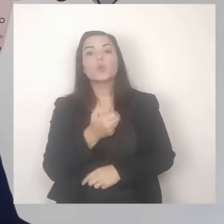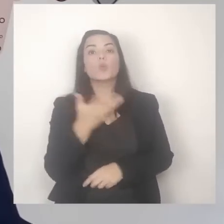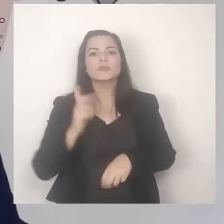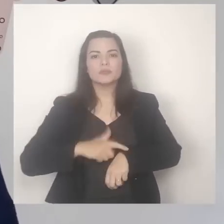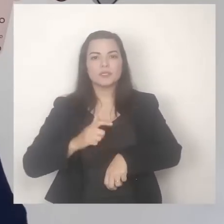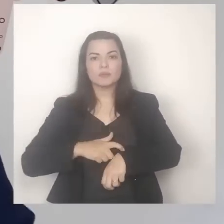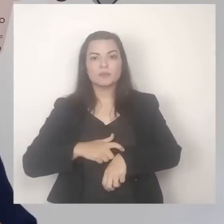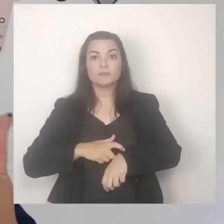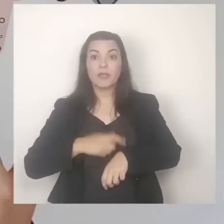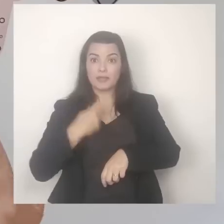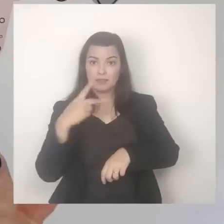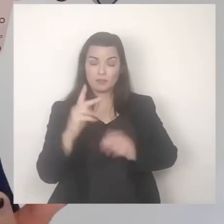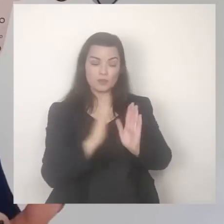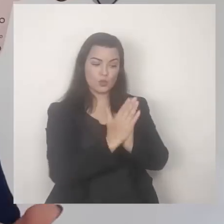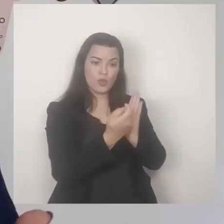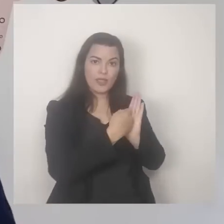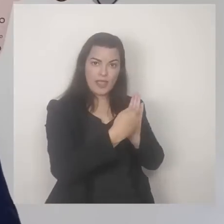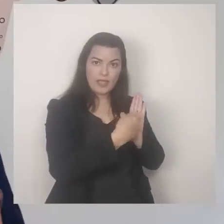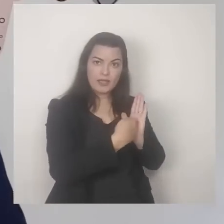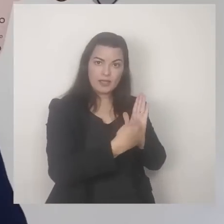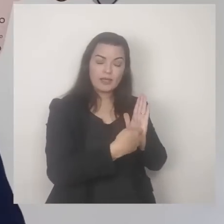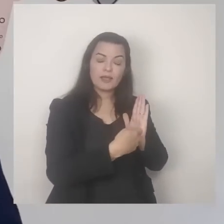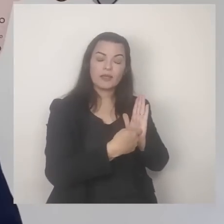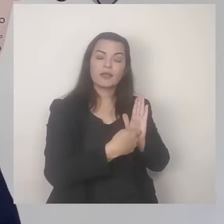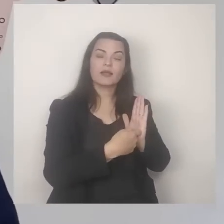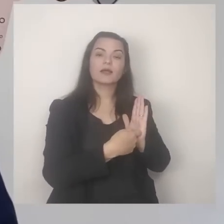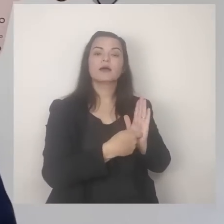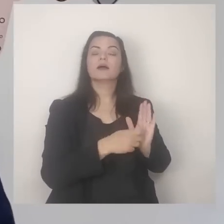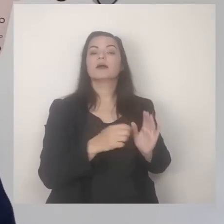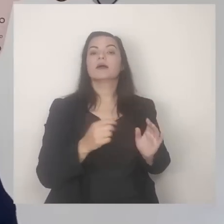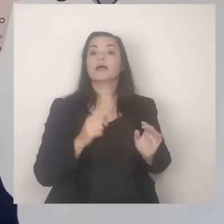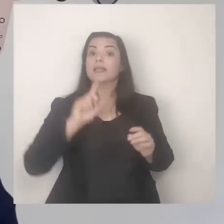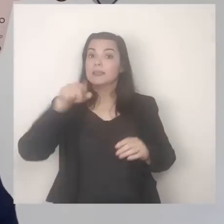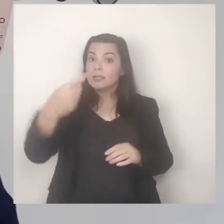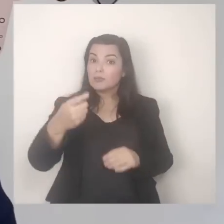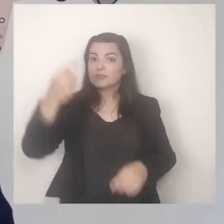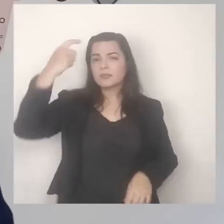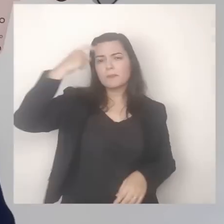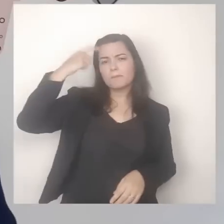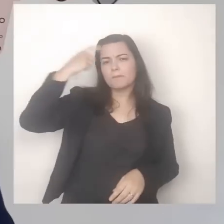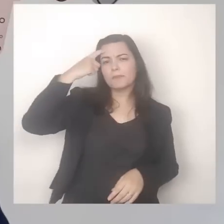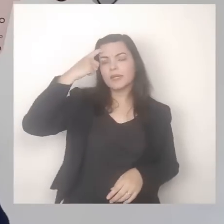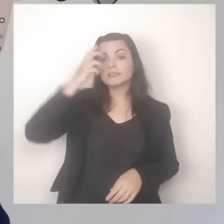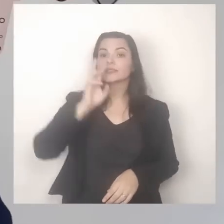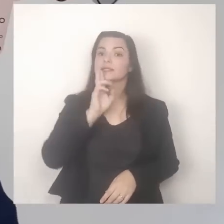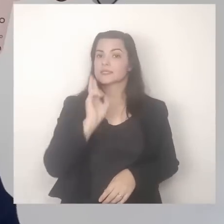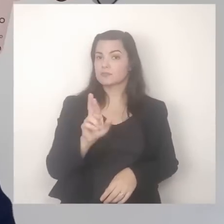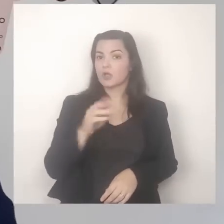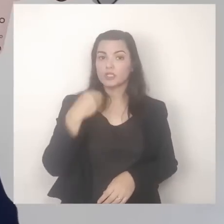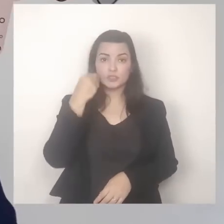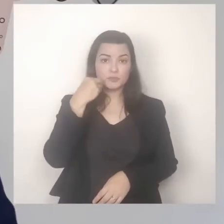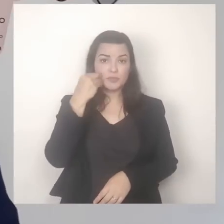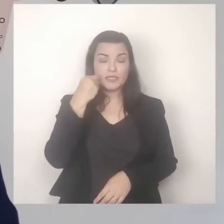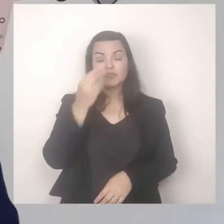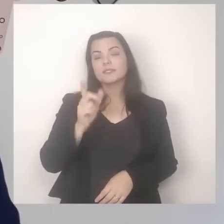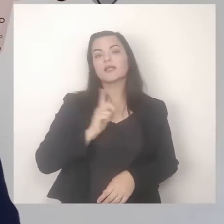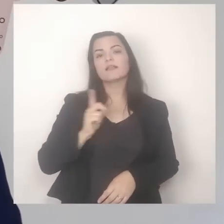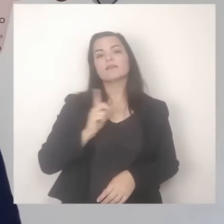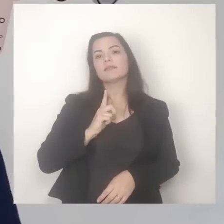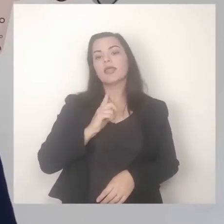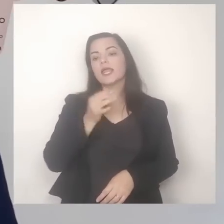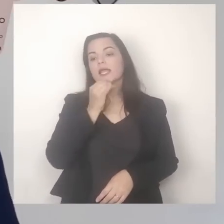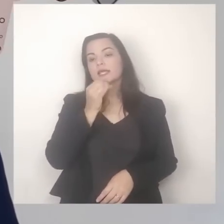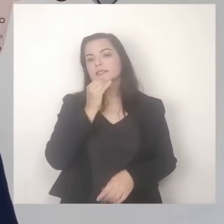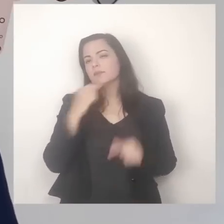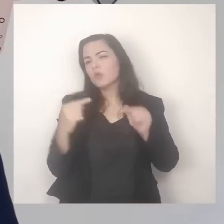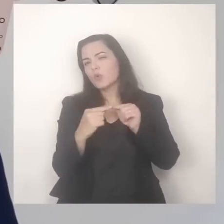seu caderno. Depois você vai pensar se os resultados dessa sua experiência têm alguma relação